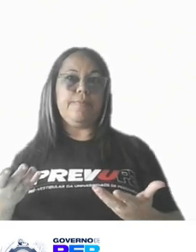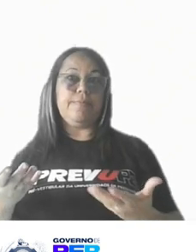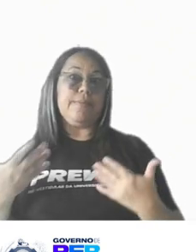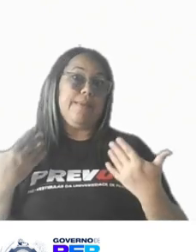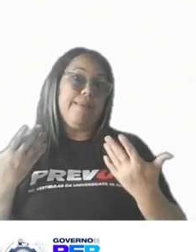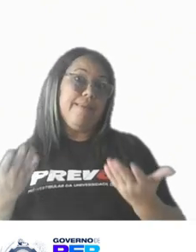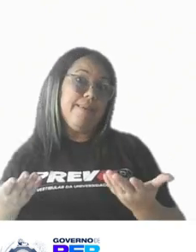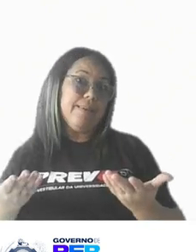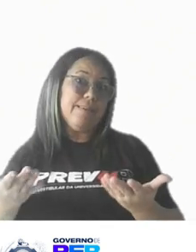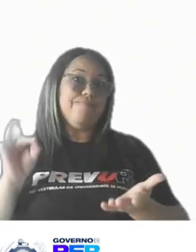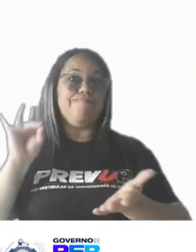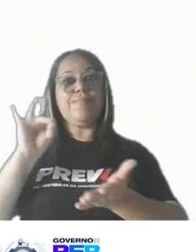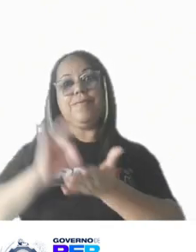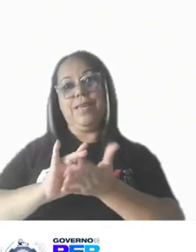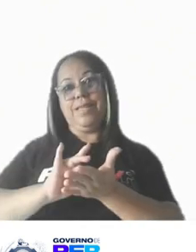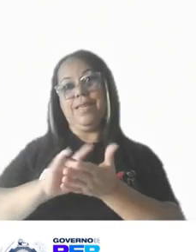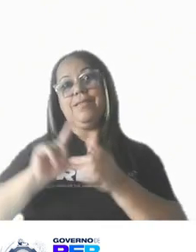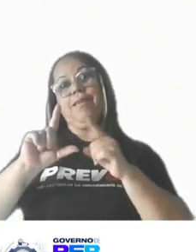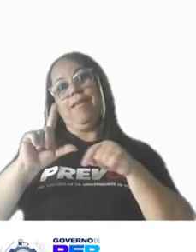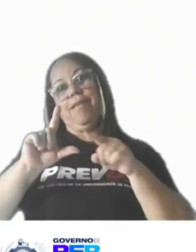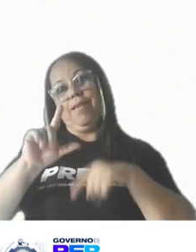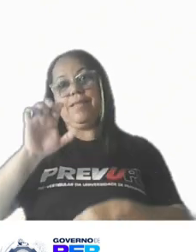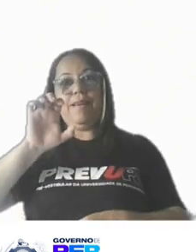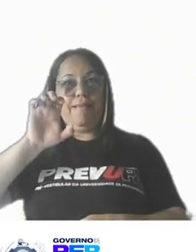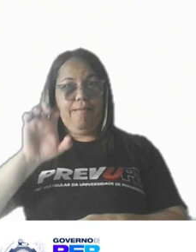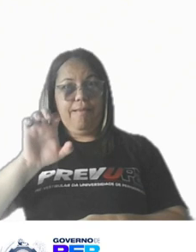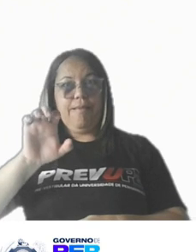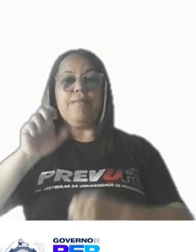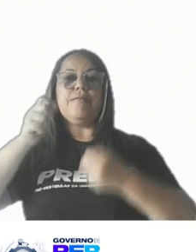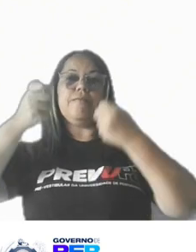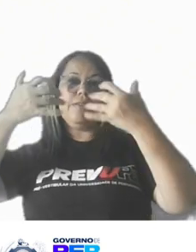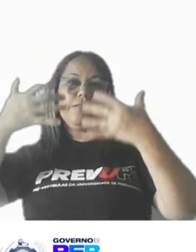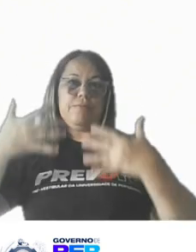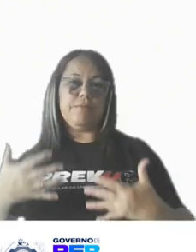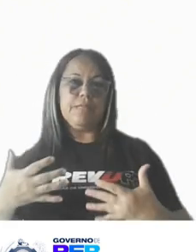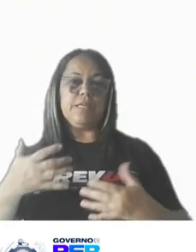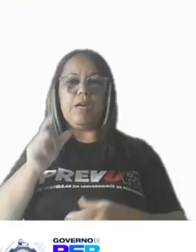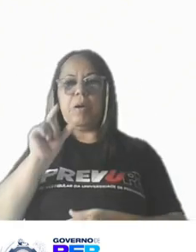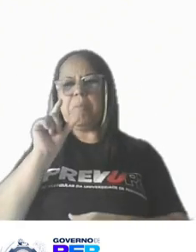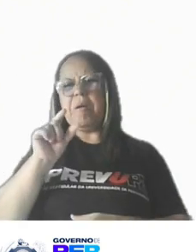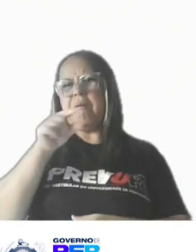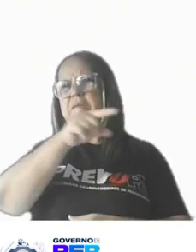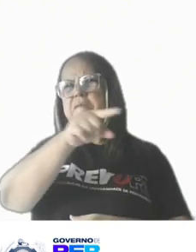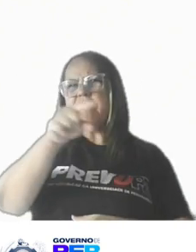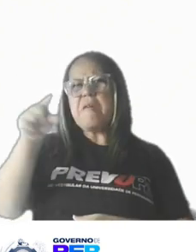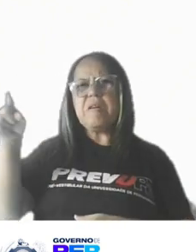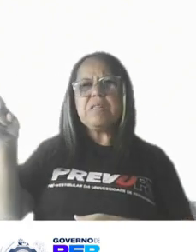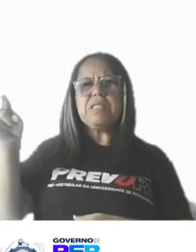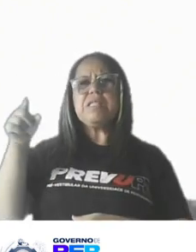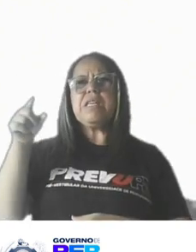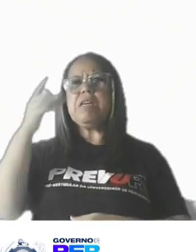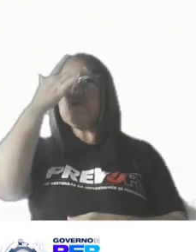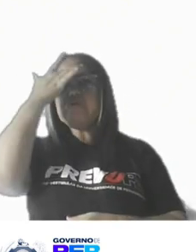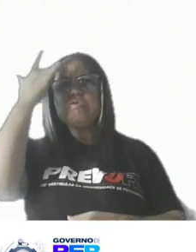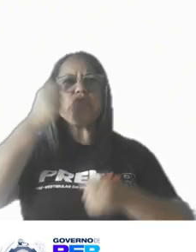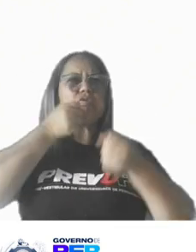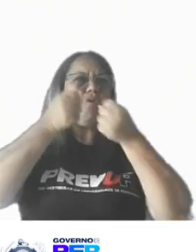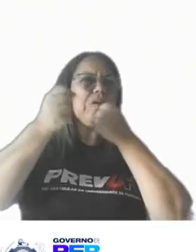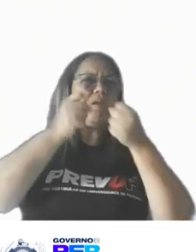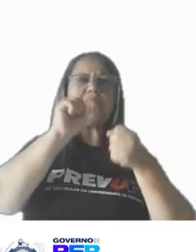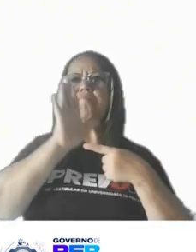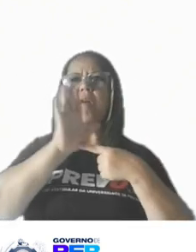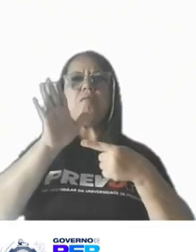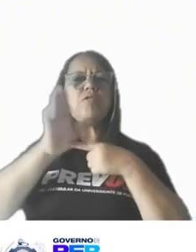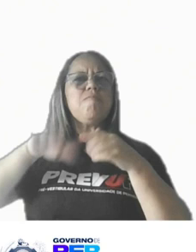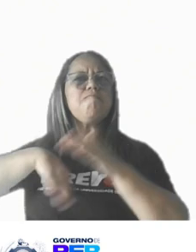E aí, galera, só sobra, de fato, a letra E mesmo, né? Que vai falar aqui o fragmento, né? Se vocês, jornalistas, não mostravam